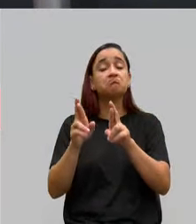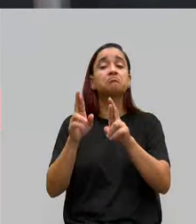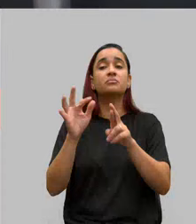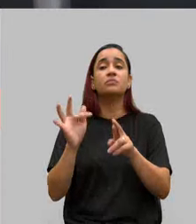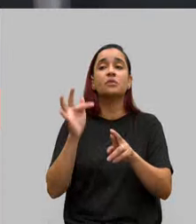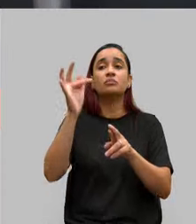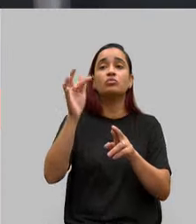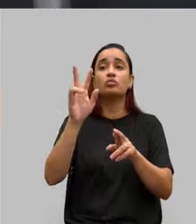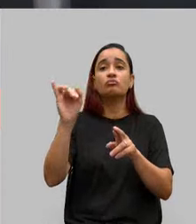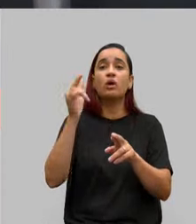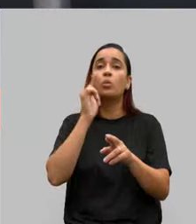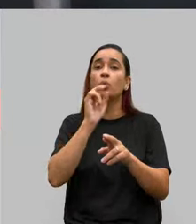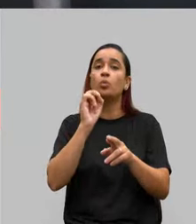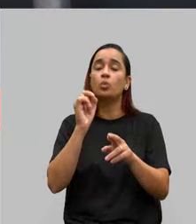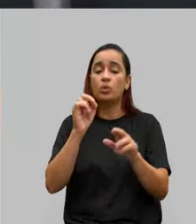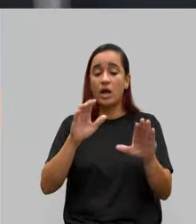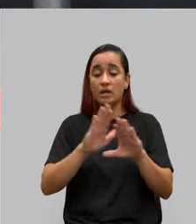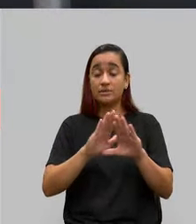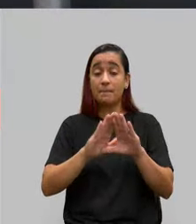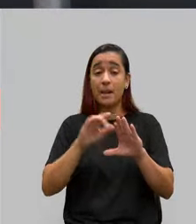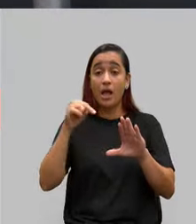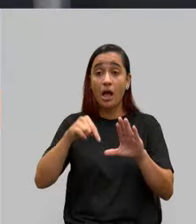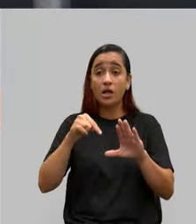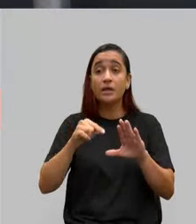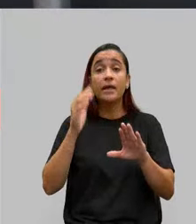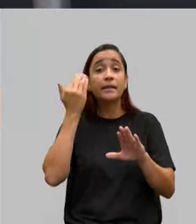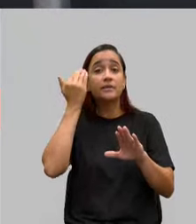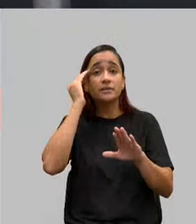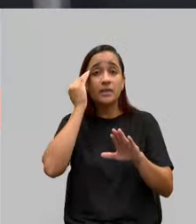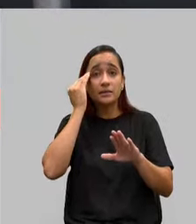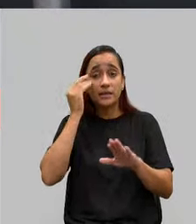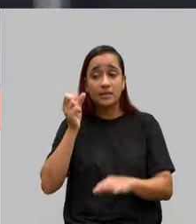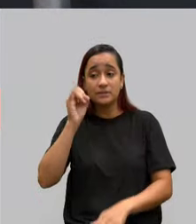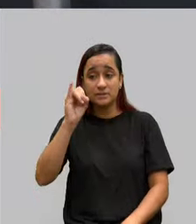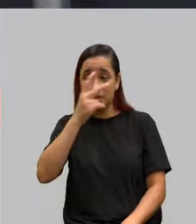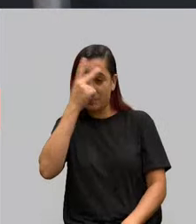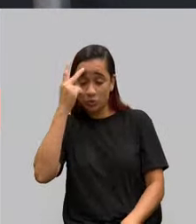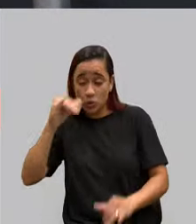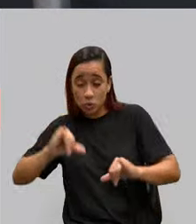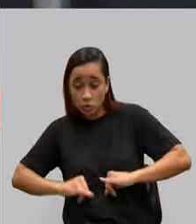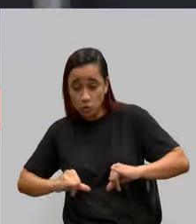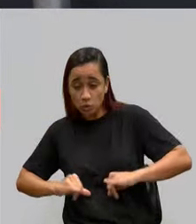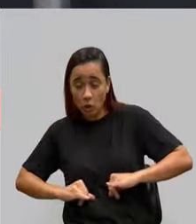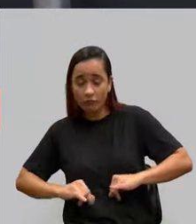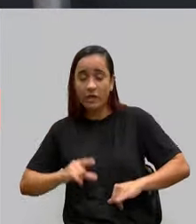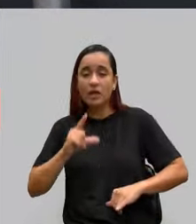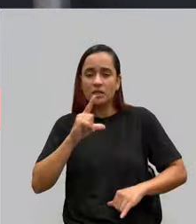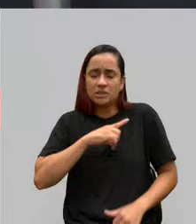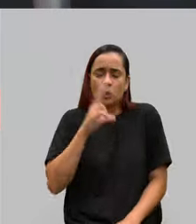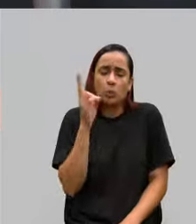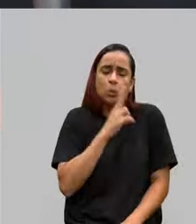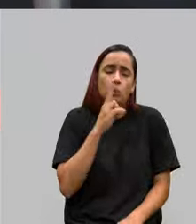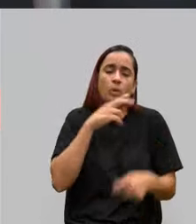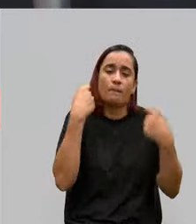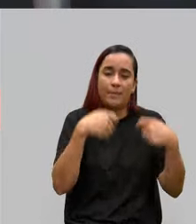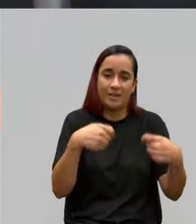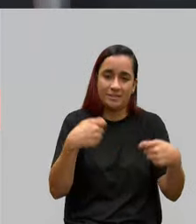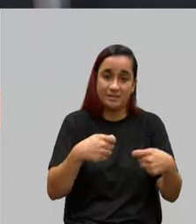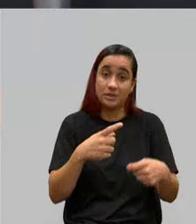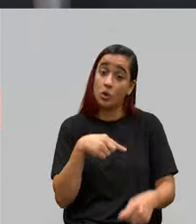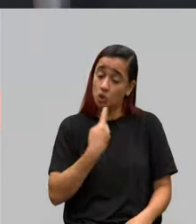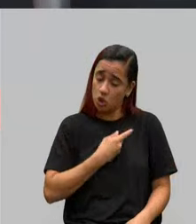Assembleia a entender que quem sofre tem pressa estamos em tempo